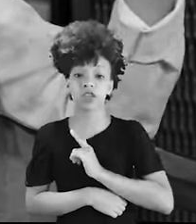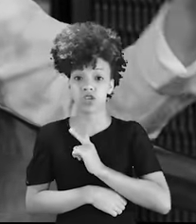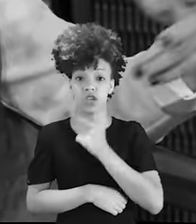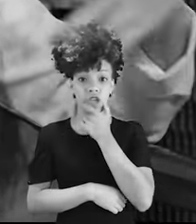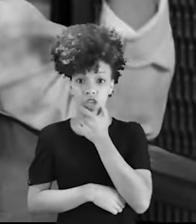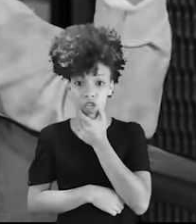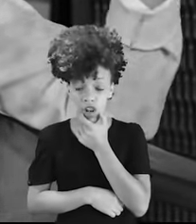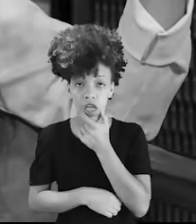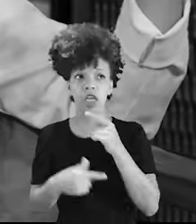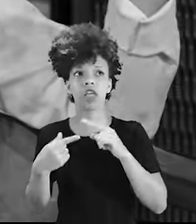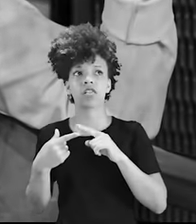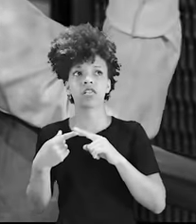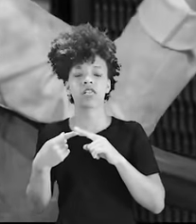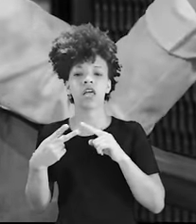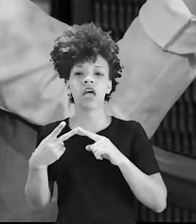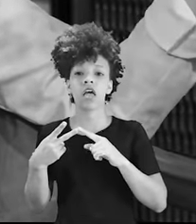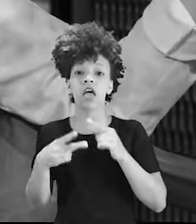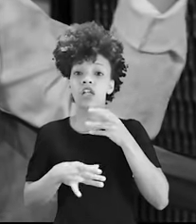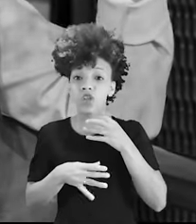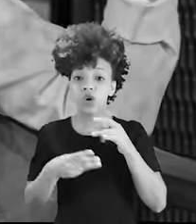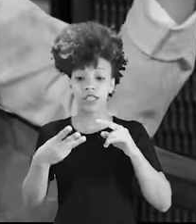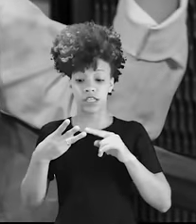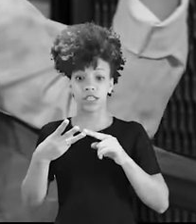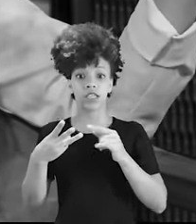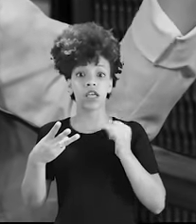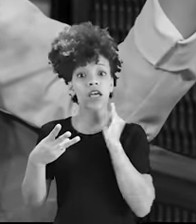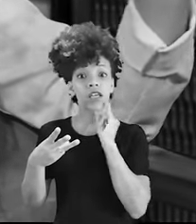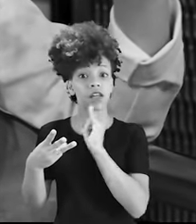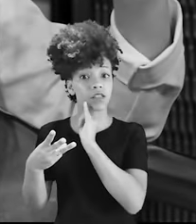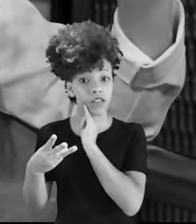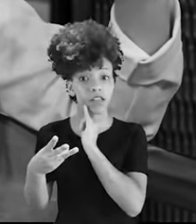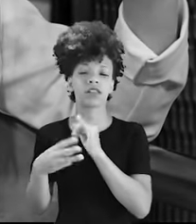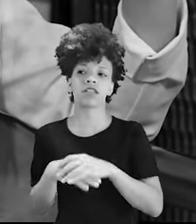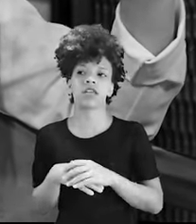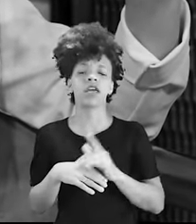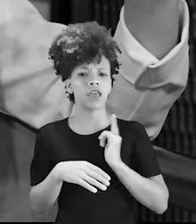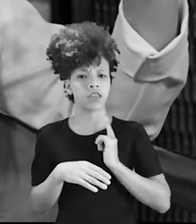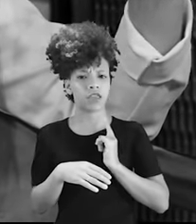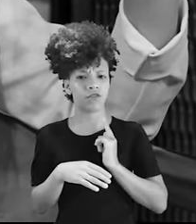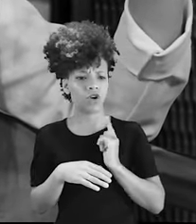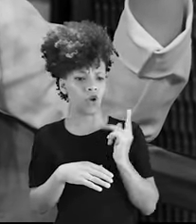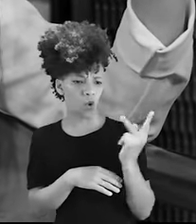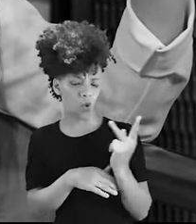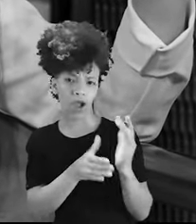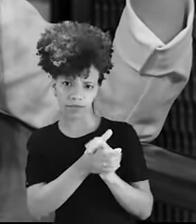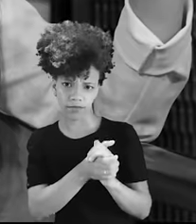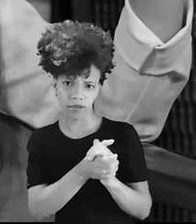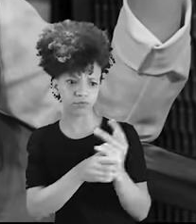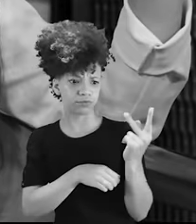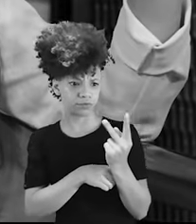mais Passageiros em ingleses e escoceses irlandeses e vieram um casal